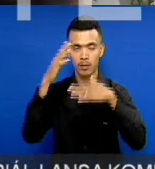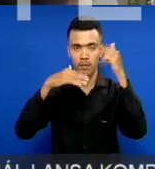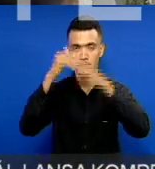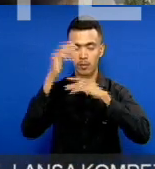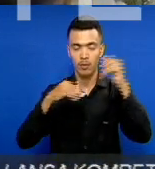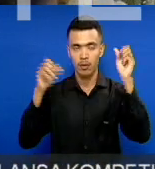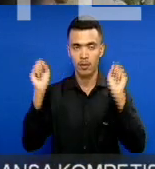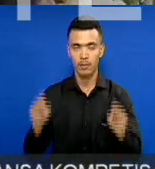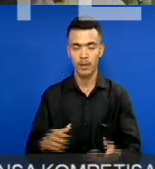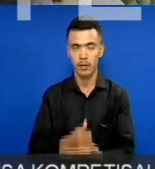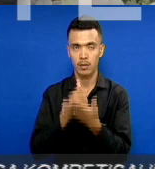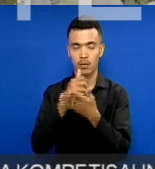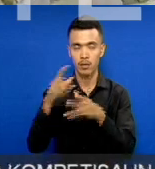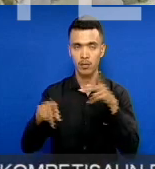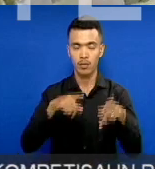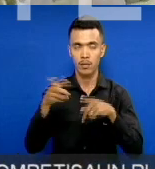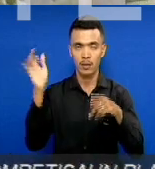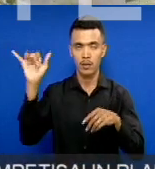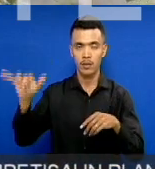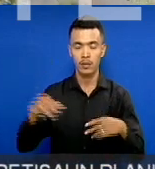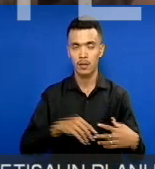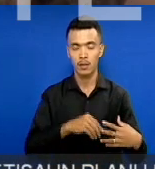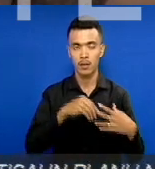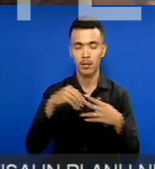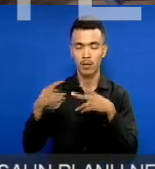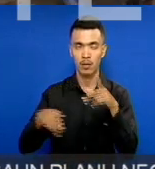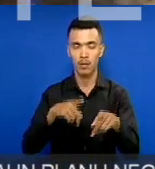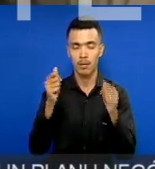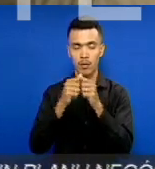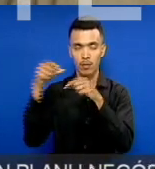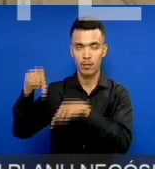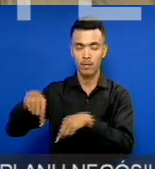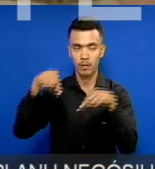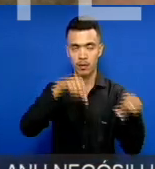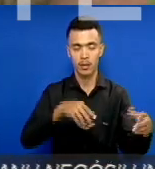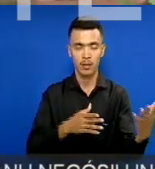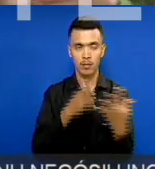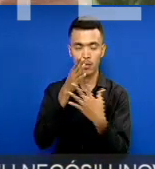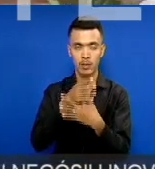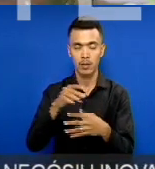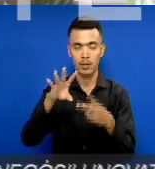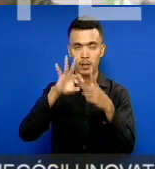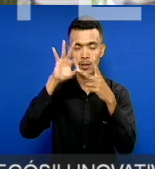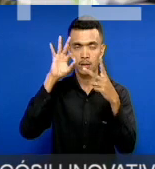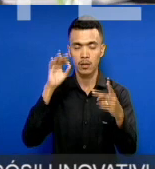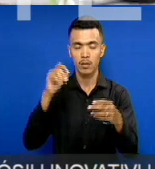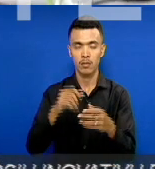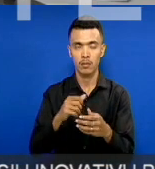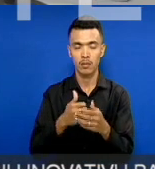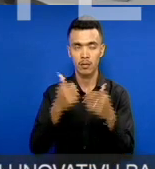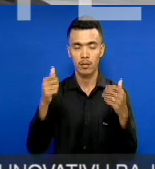bele facilita comunidade Cira, liu-liu ba ema ho deficiência, atuhakat belição Assembleia Municipal ne. Tur plano